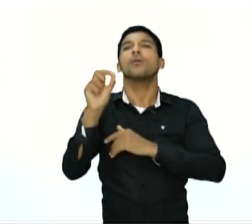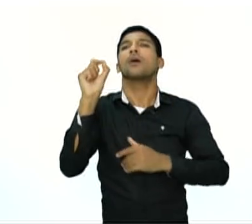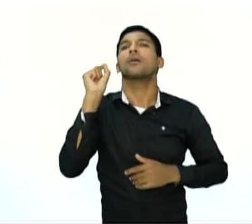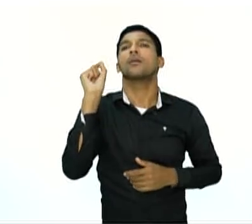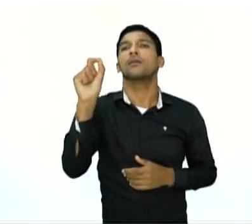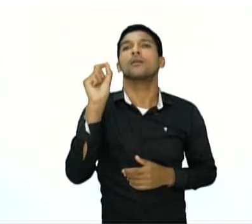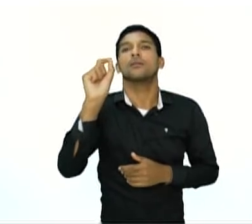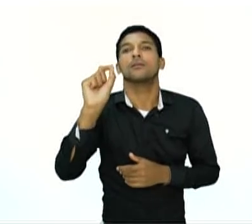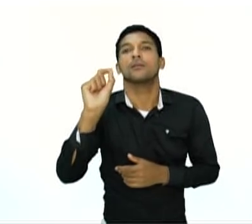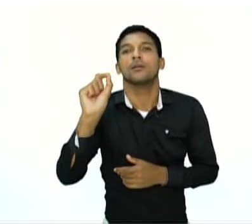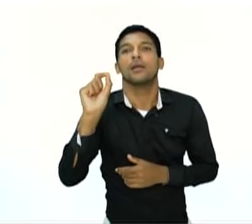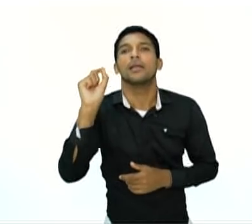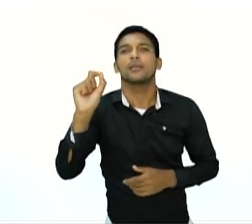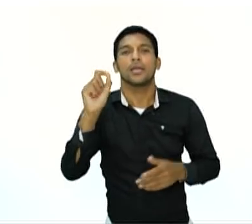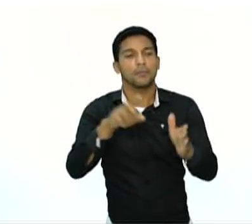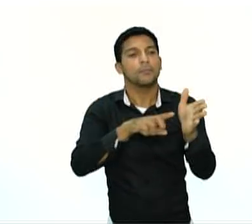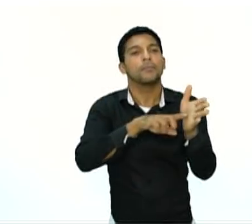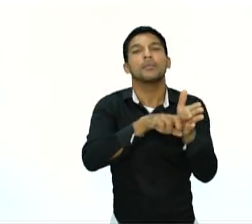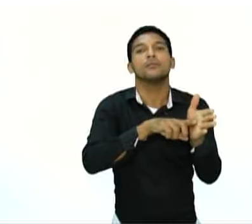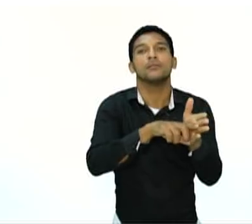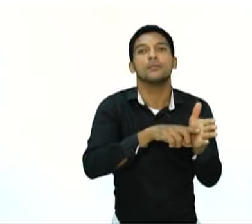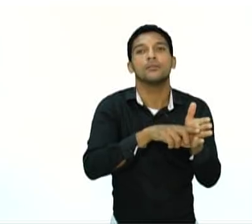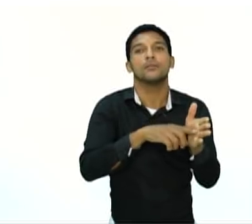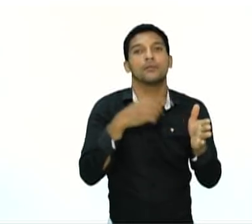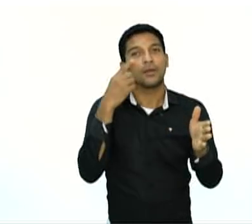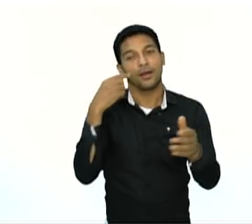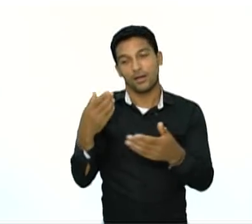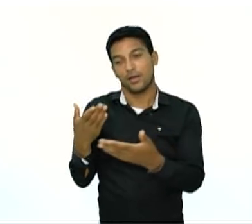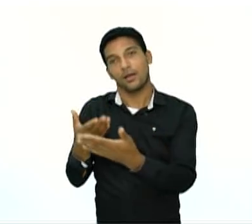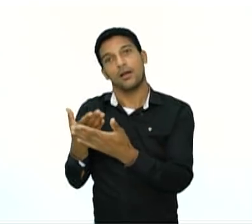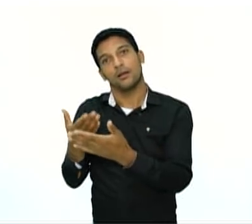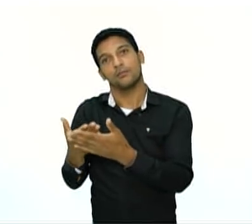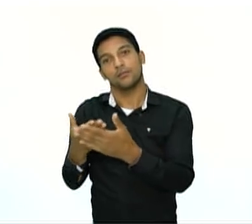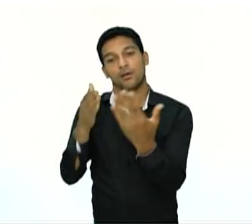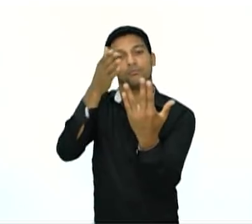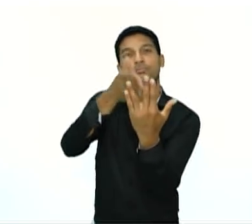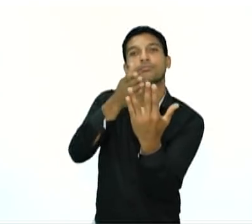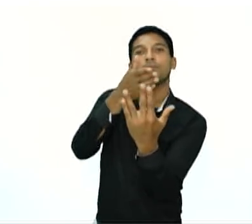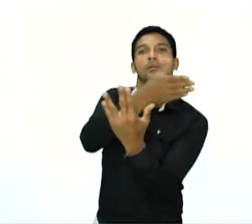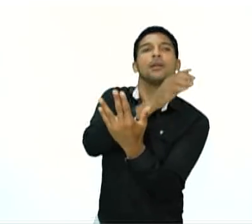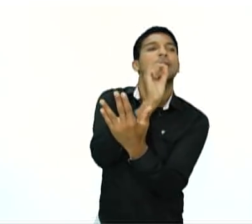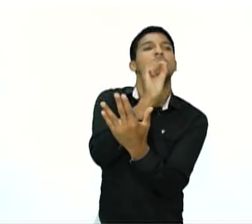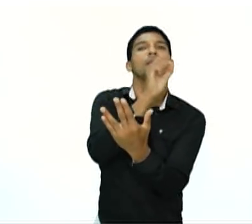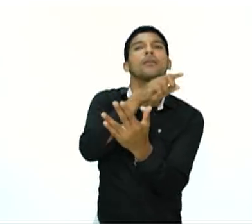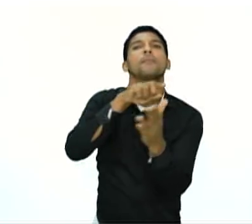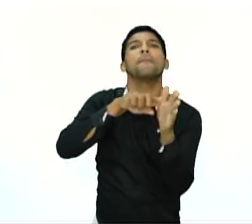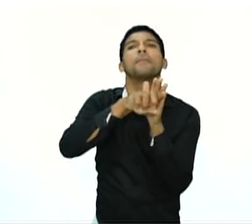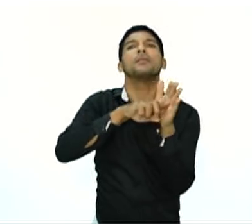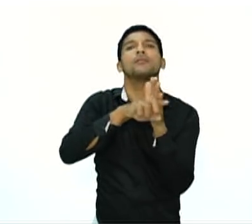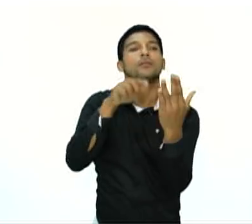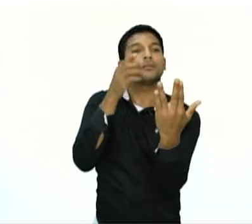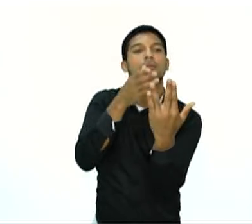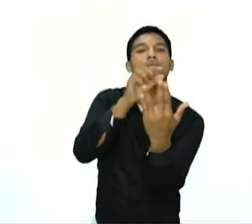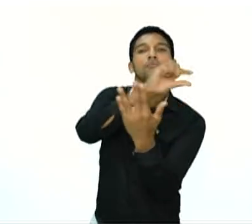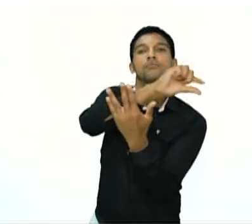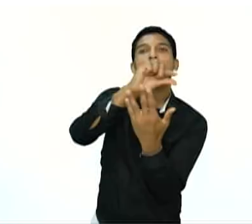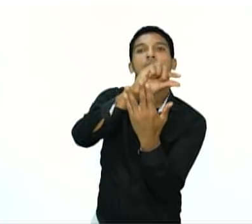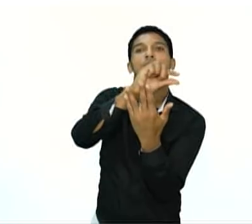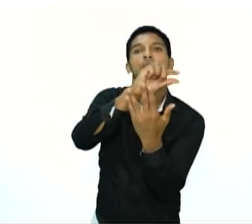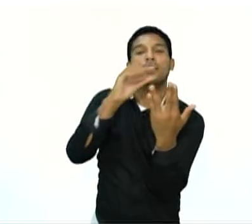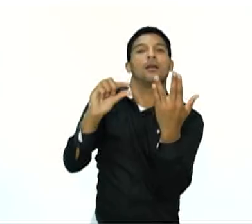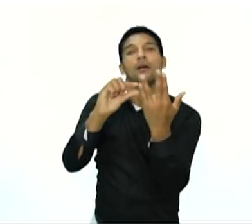notícia. Quem pesquisam? Nesse caso, os estudantes. Aqui eu tenho um sintagma desenvolvido? Eu tenho uma